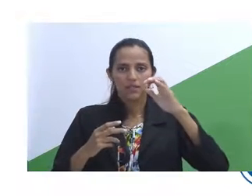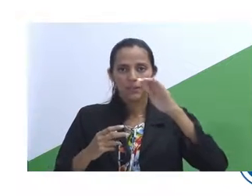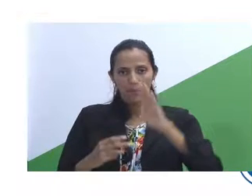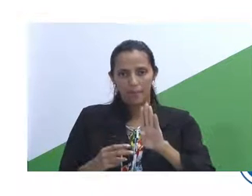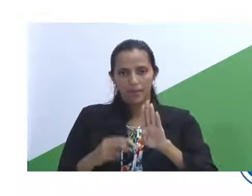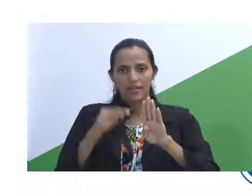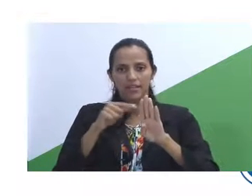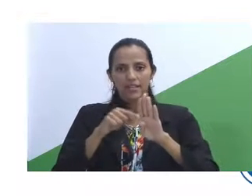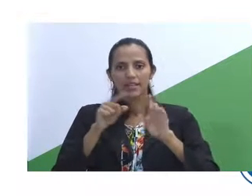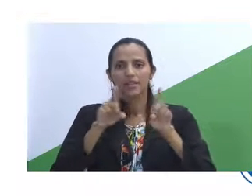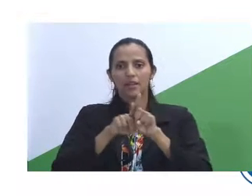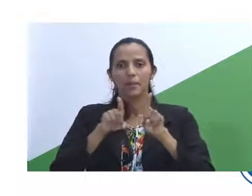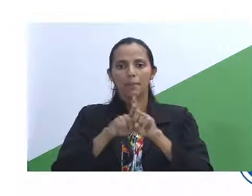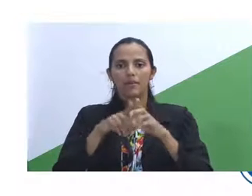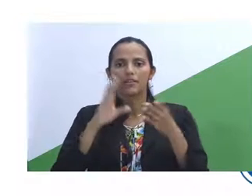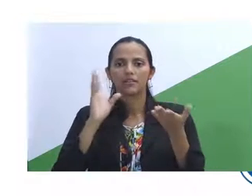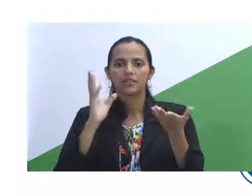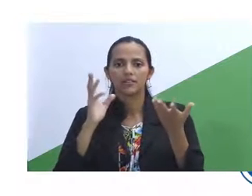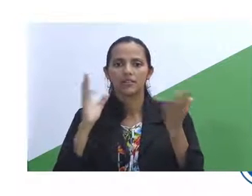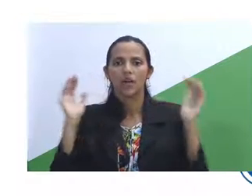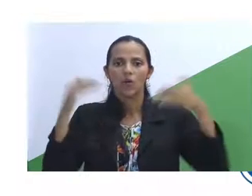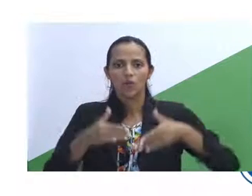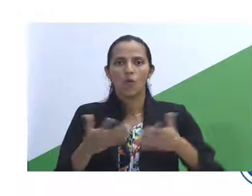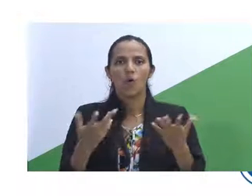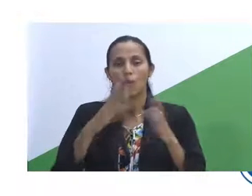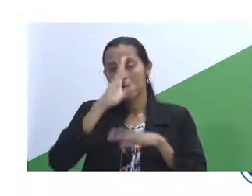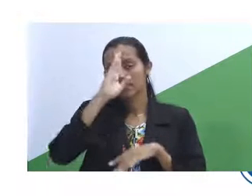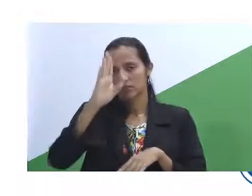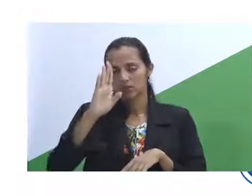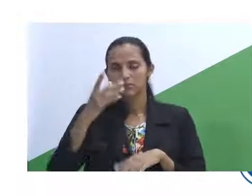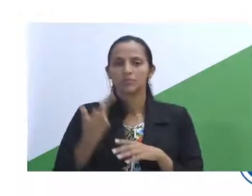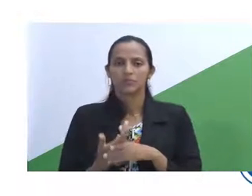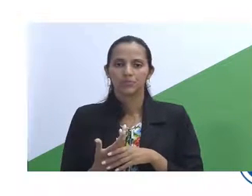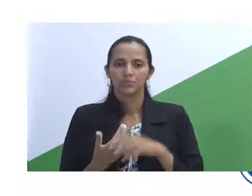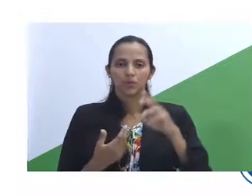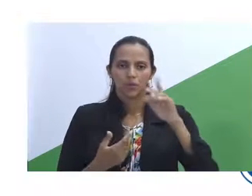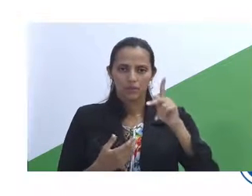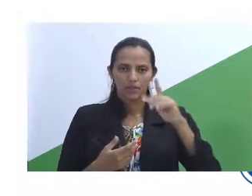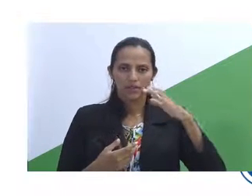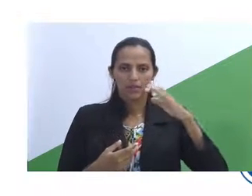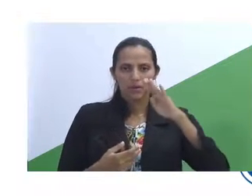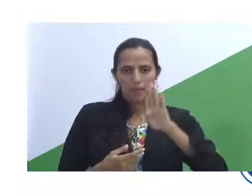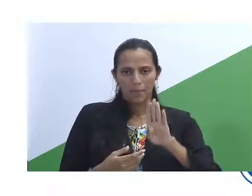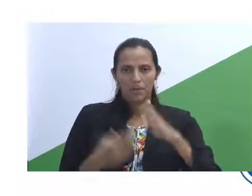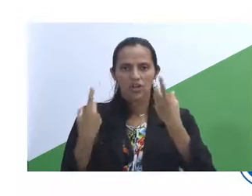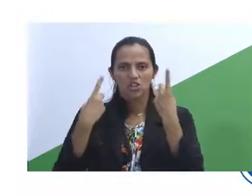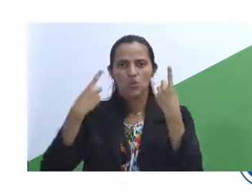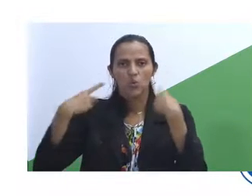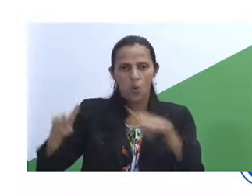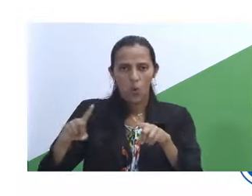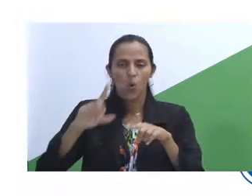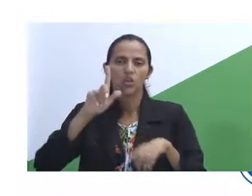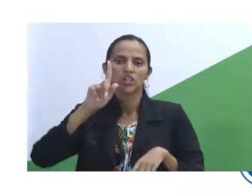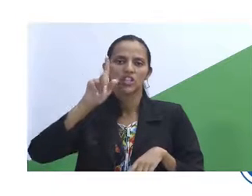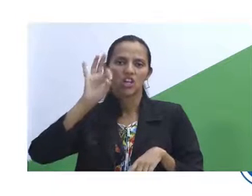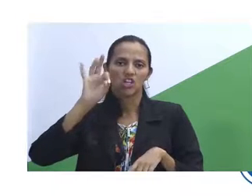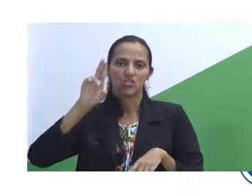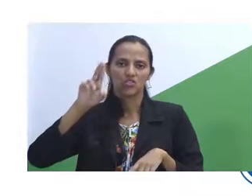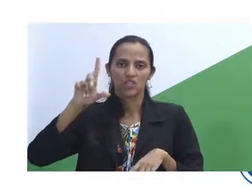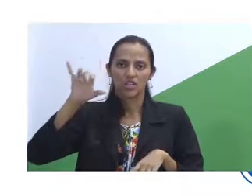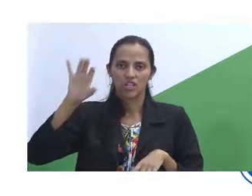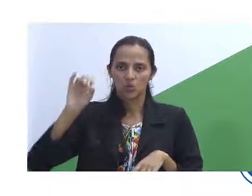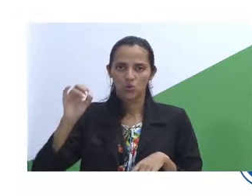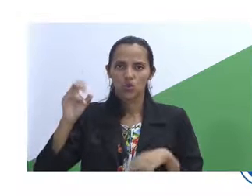estava na clandestinidade, é o grande partido, então, aí, teoricamente, de oposição a Getúlio, lembra lá do Carlos Prestes, que foi